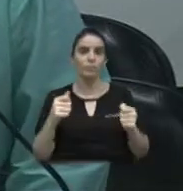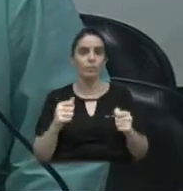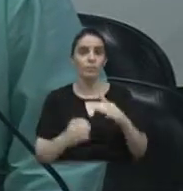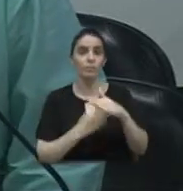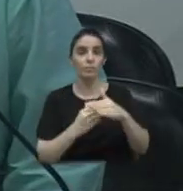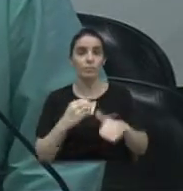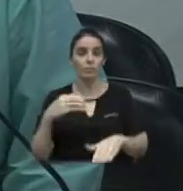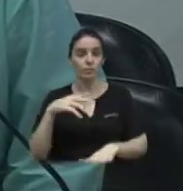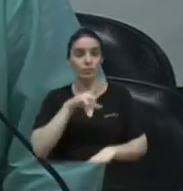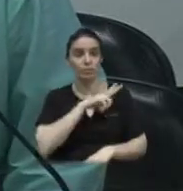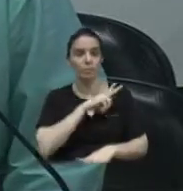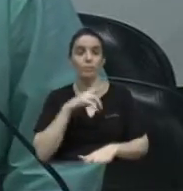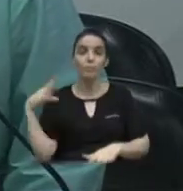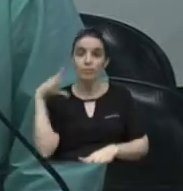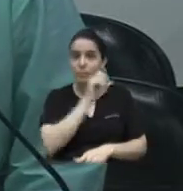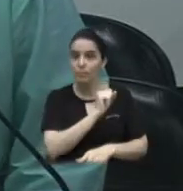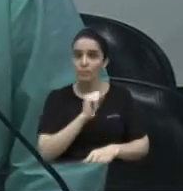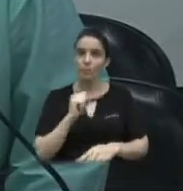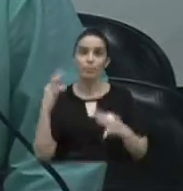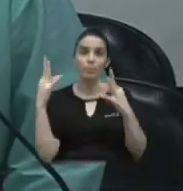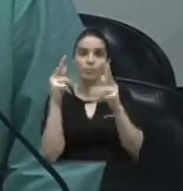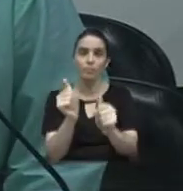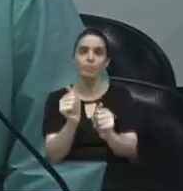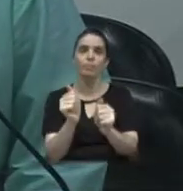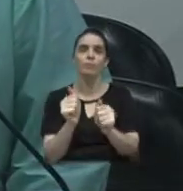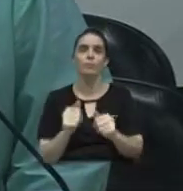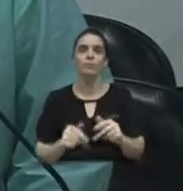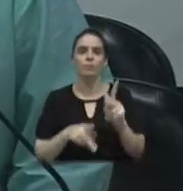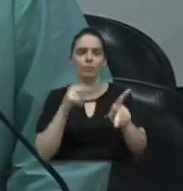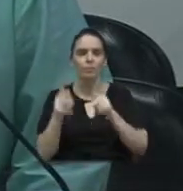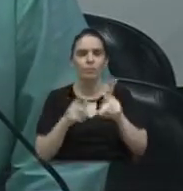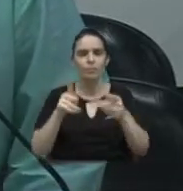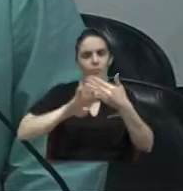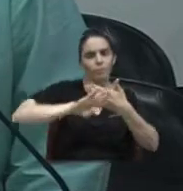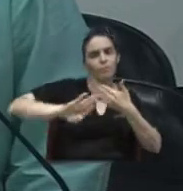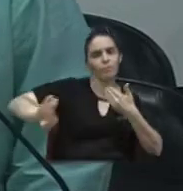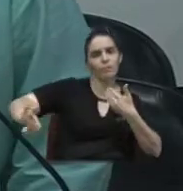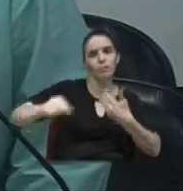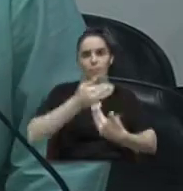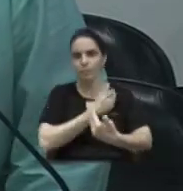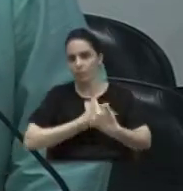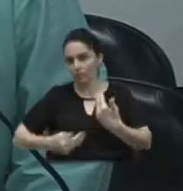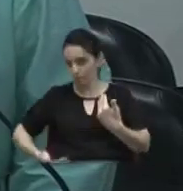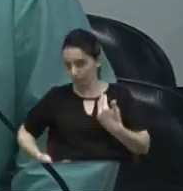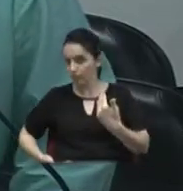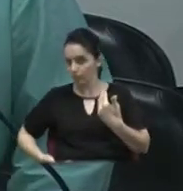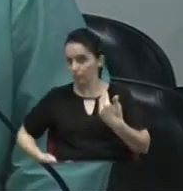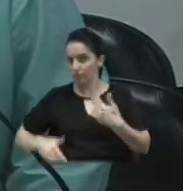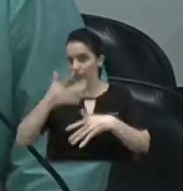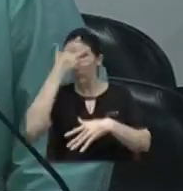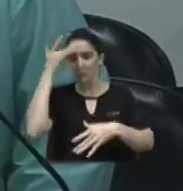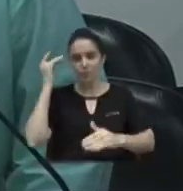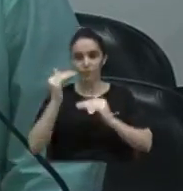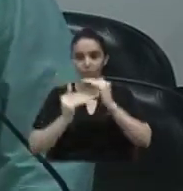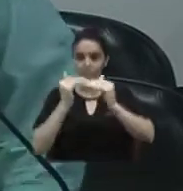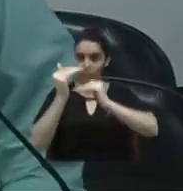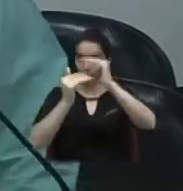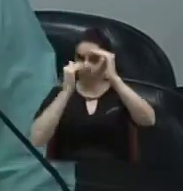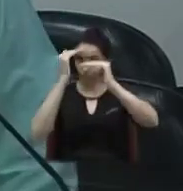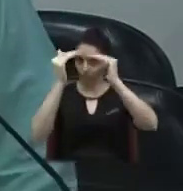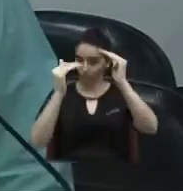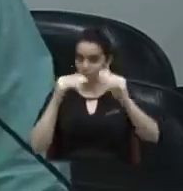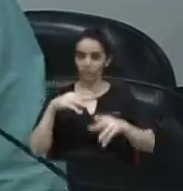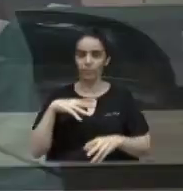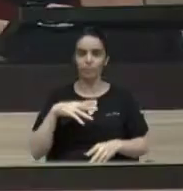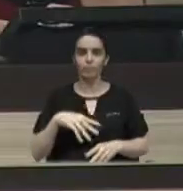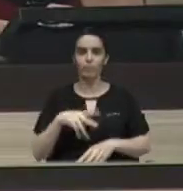logo. Quanto menos a população depender do Estado, mais fácil a pessoa cresce e o Estado também se fortalece.